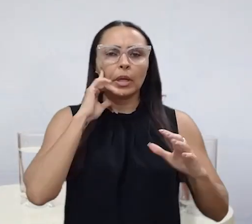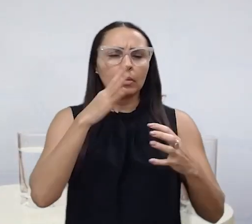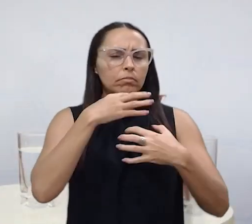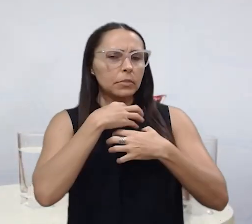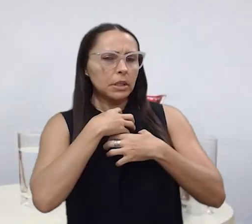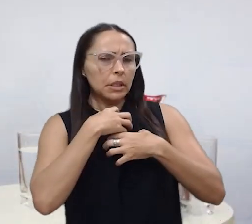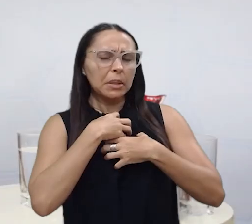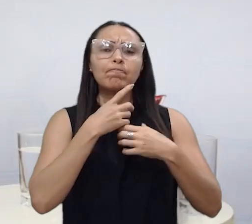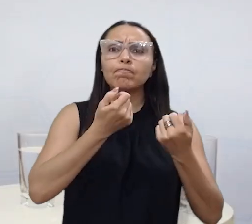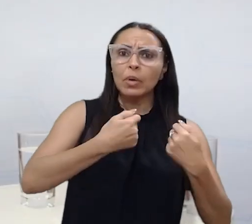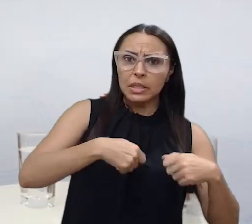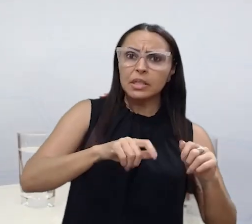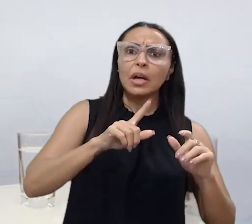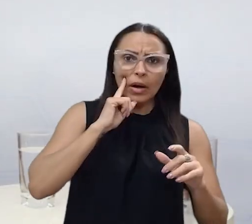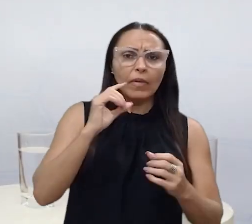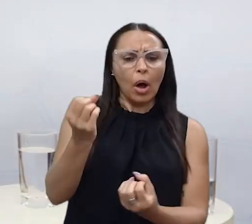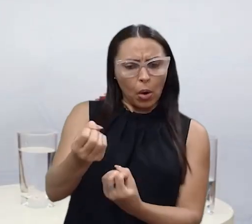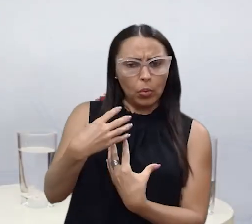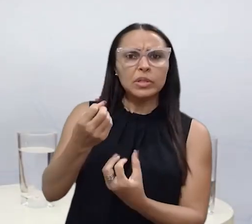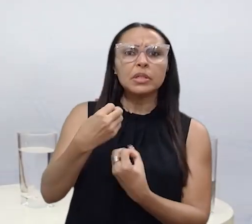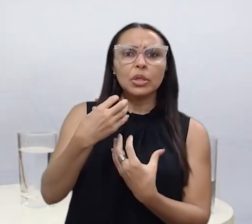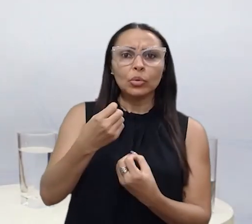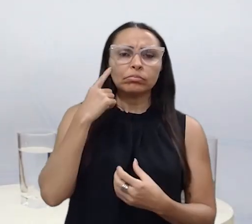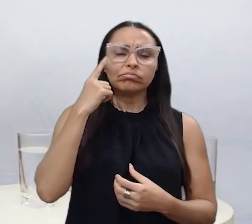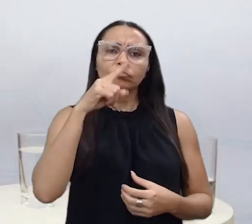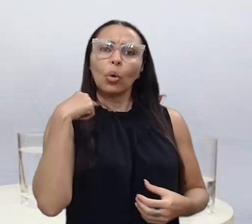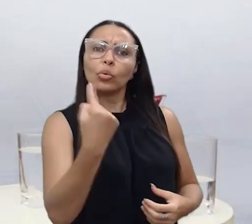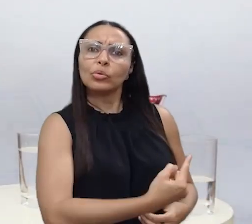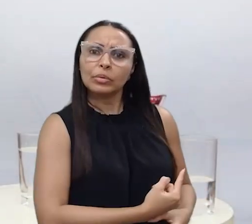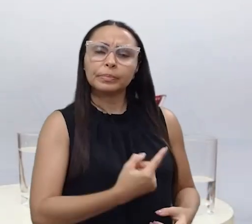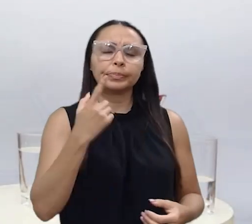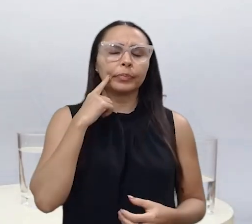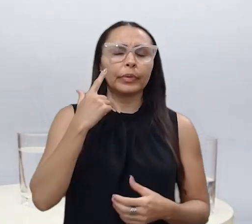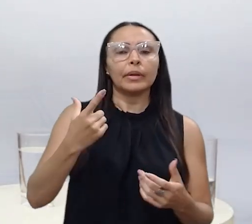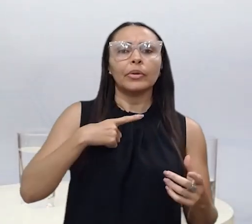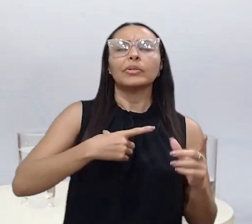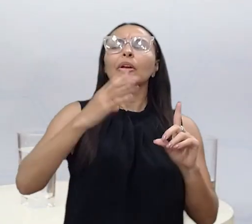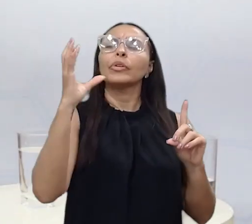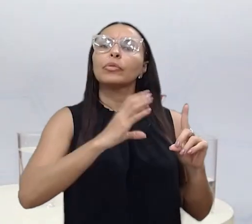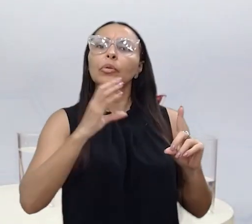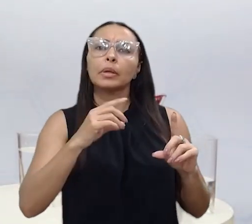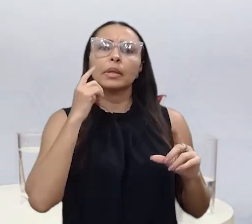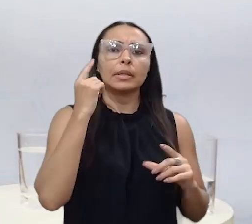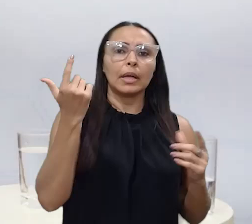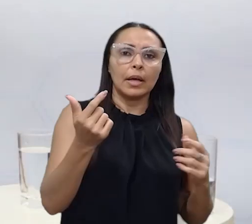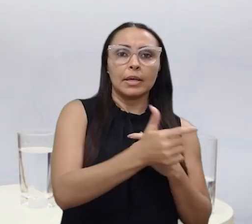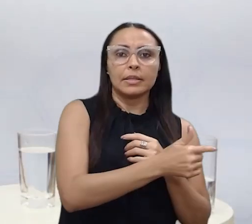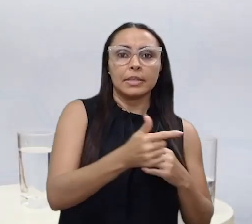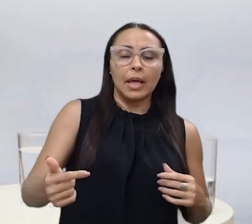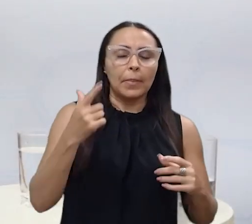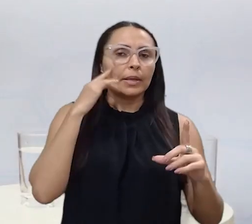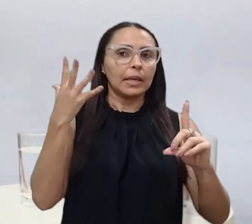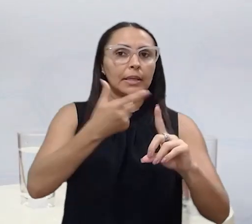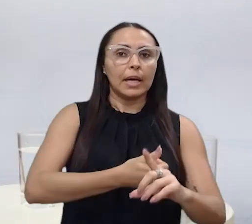a necessidade de ter um ensino nosso, de ter um design nosso. Isso também teve muita influência na Semana de 22, da Semana de